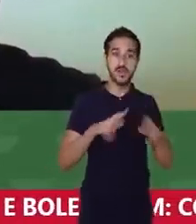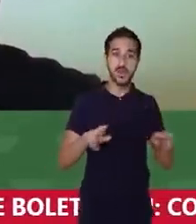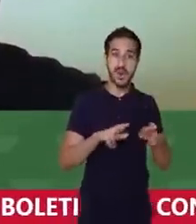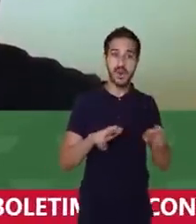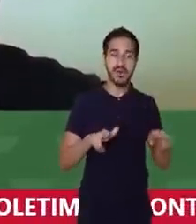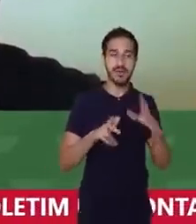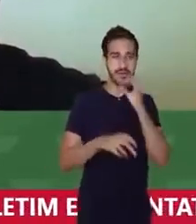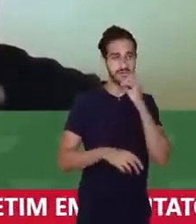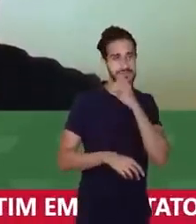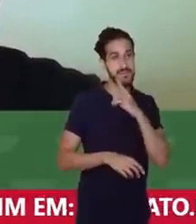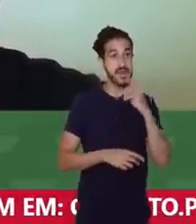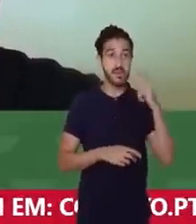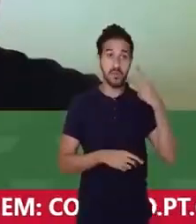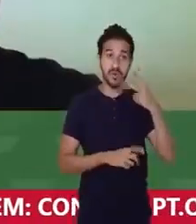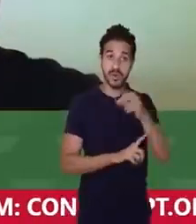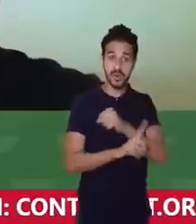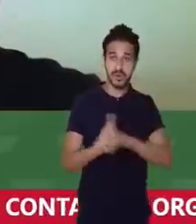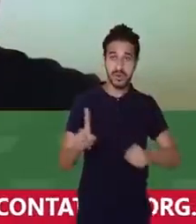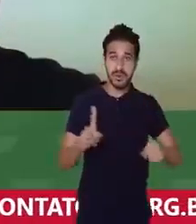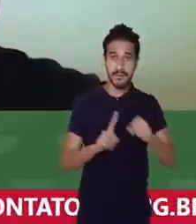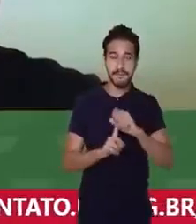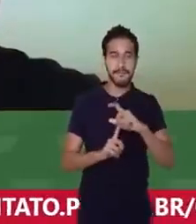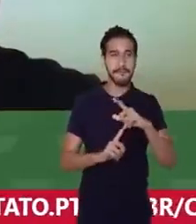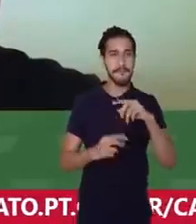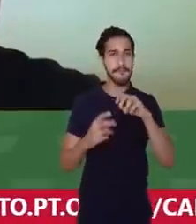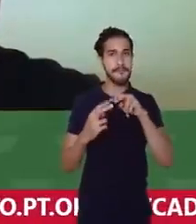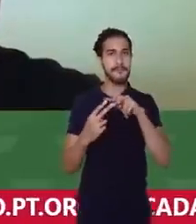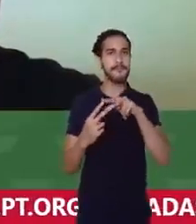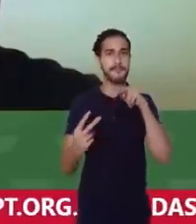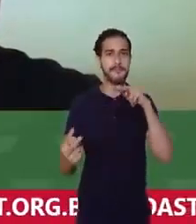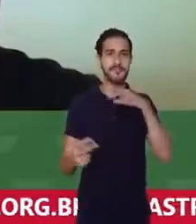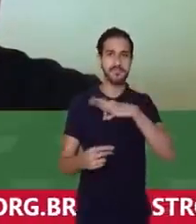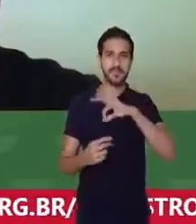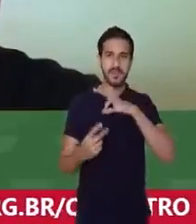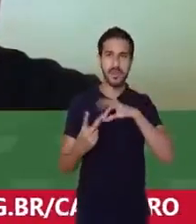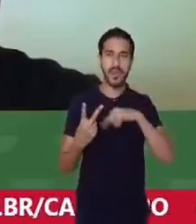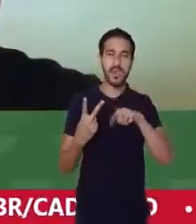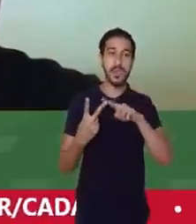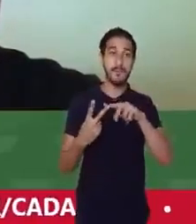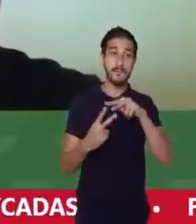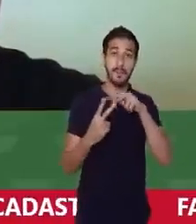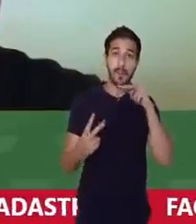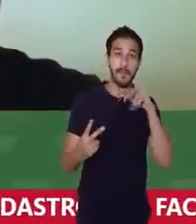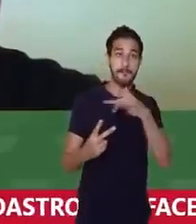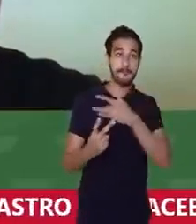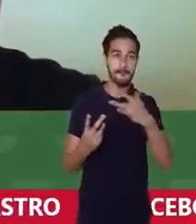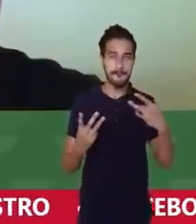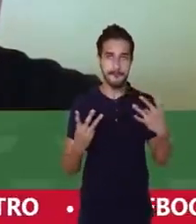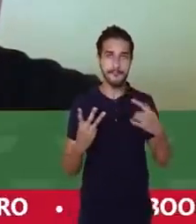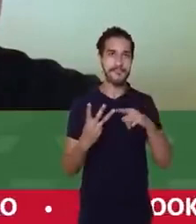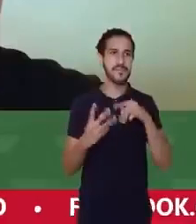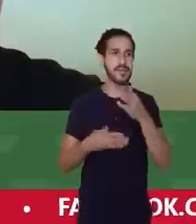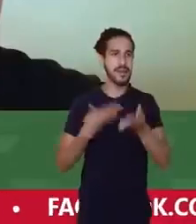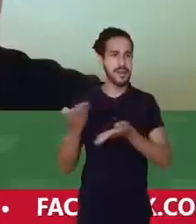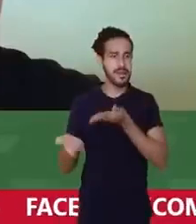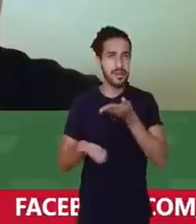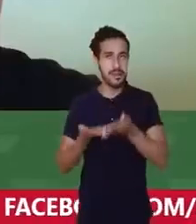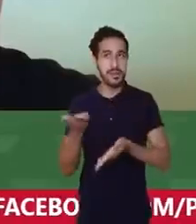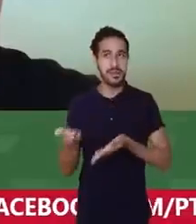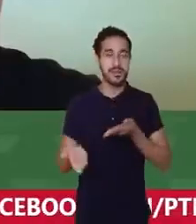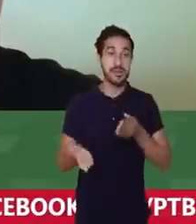semana. Então, as políticas sociais, no aspecto do salário, no aspecto da saúde, no